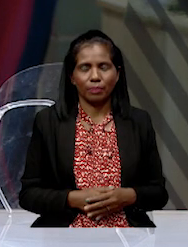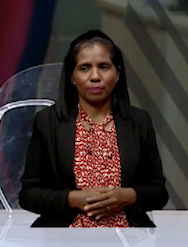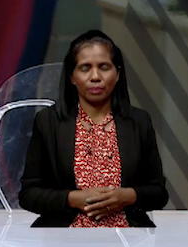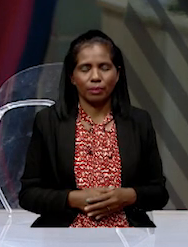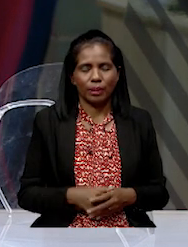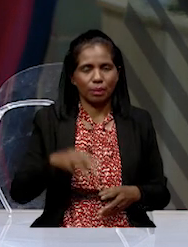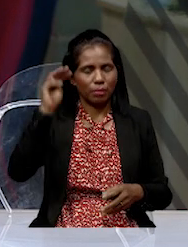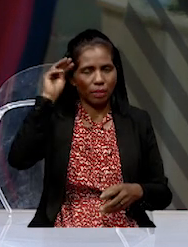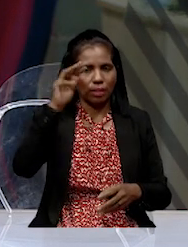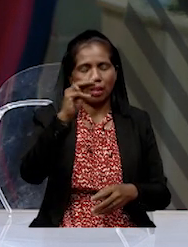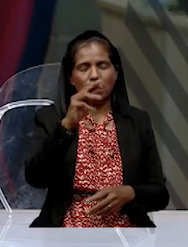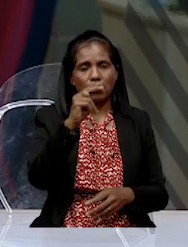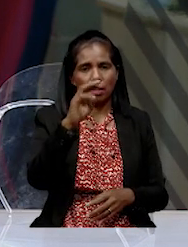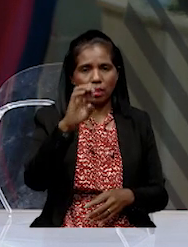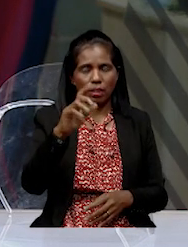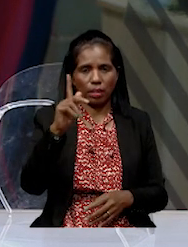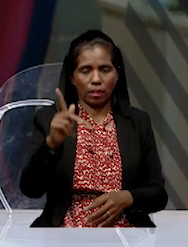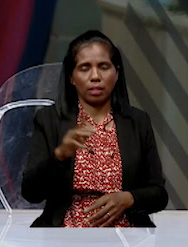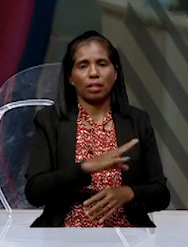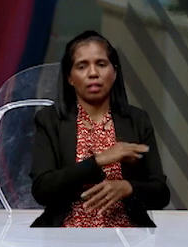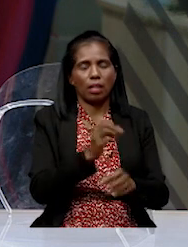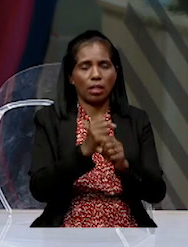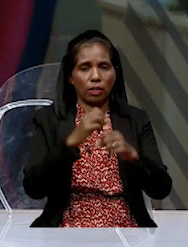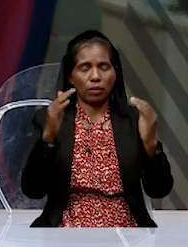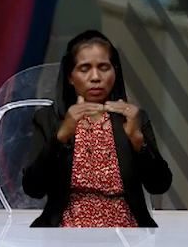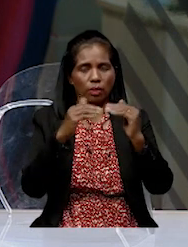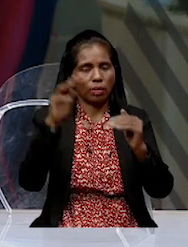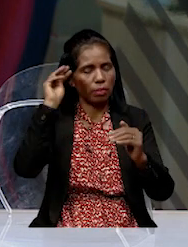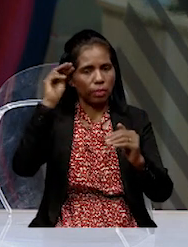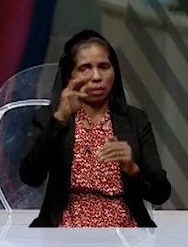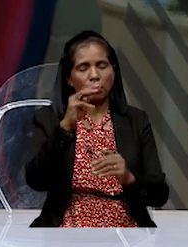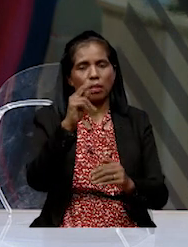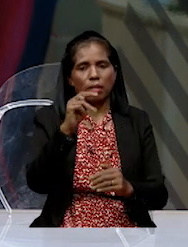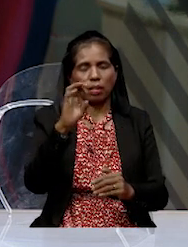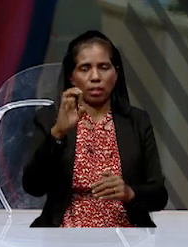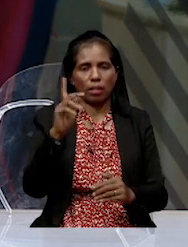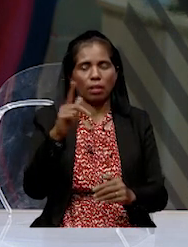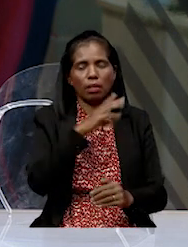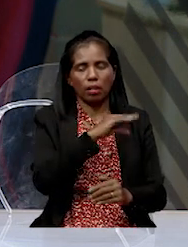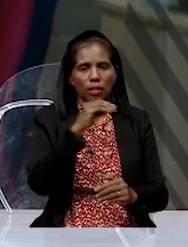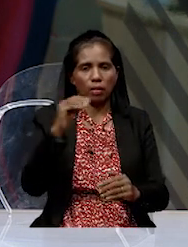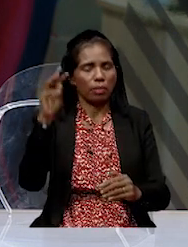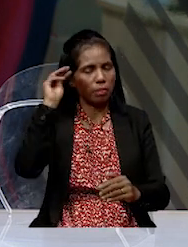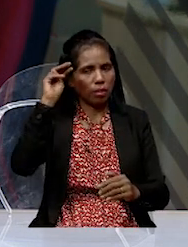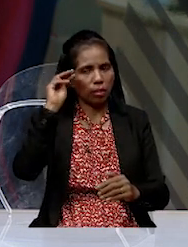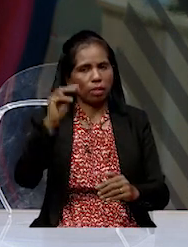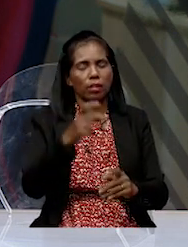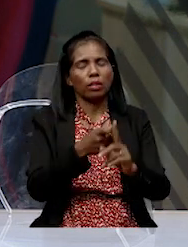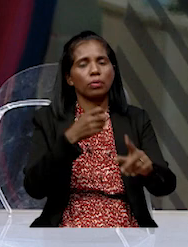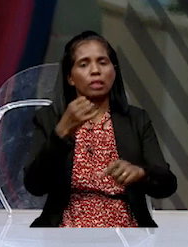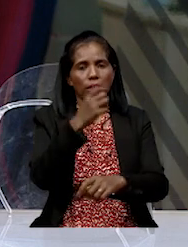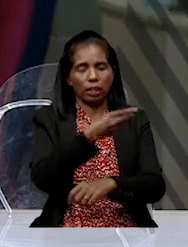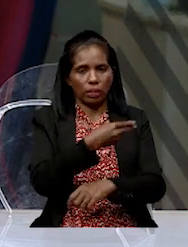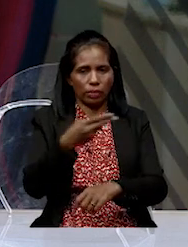Ministra de Negócios Estrangeiros na Cooperação Timor-Leste, ao encontro com o Ministro de Negócios Estrangeiros no Ministro do Comércio, Rússia e Indonésia.